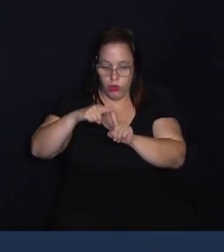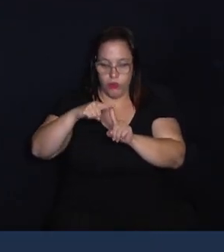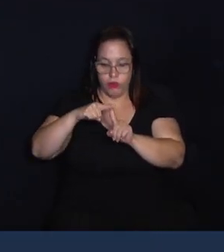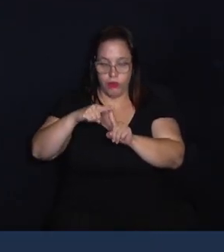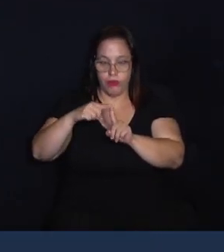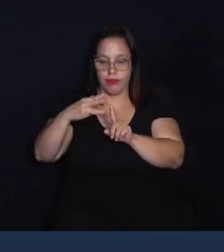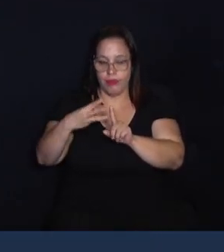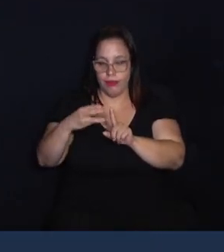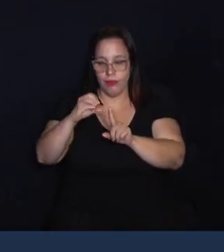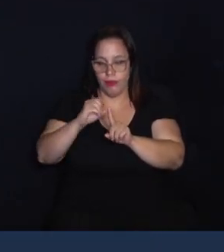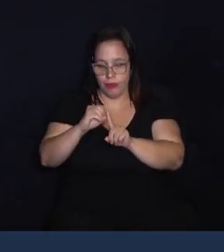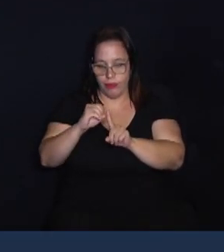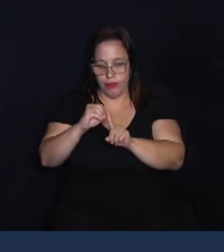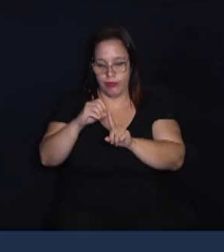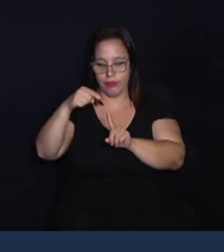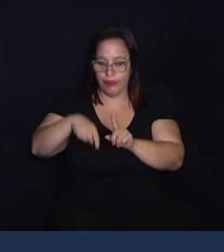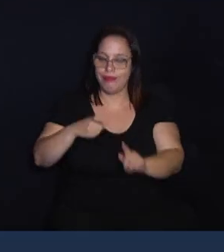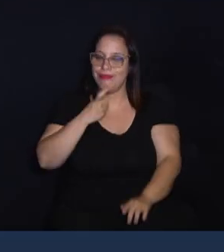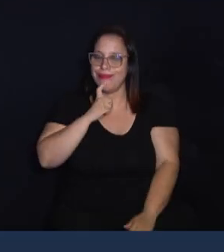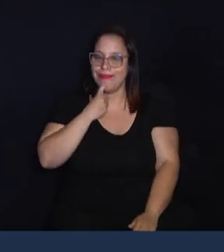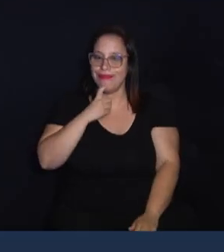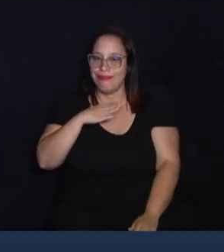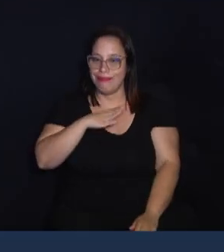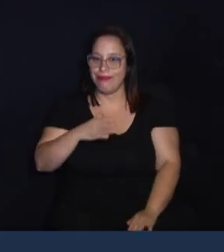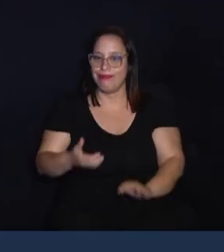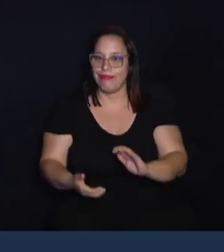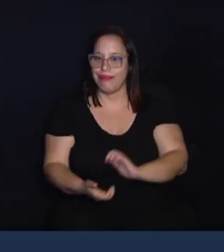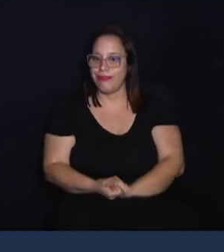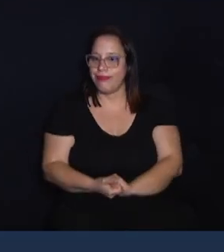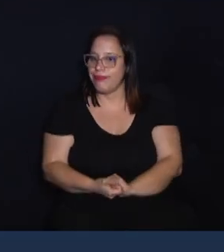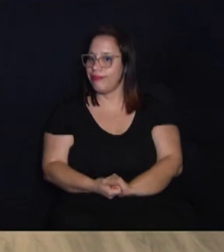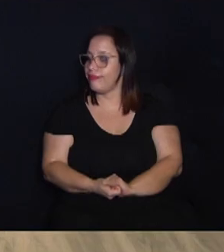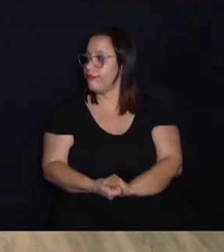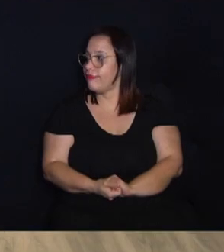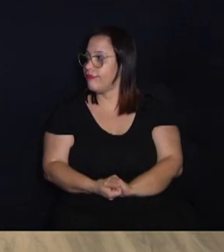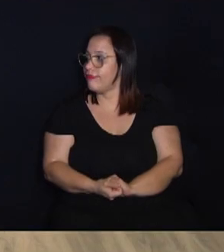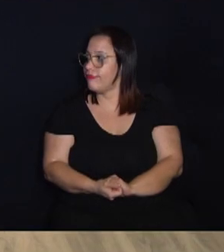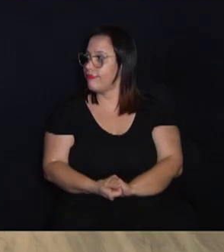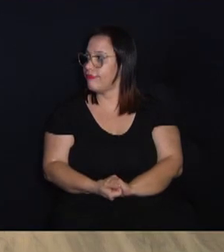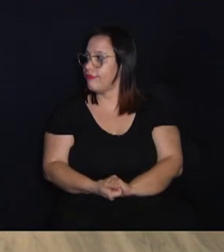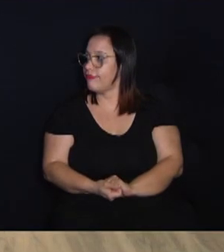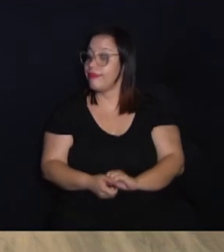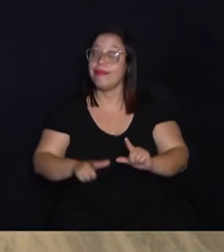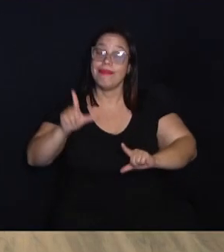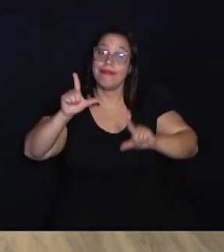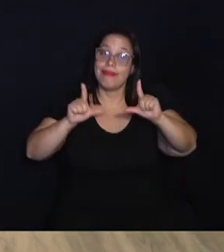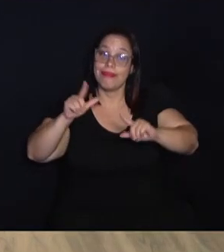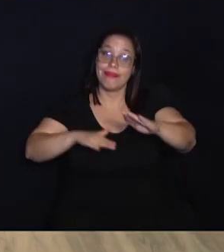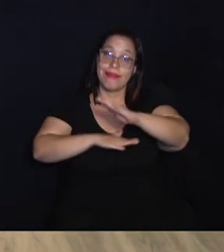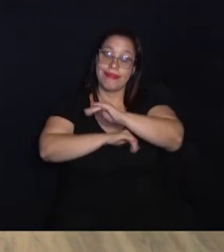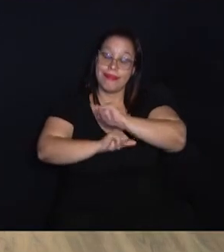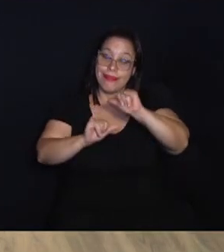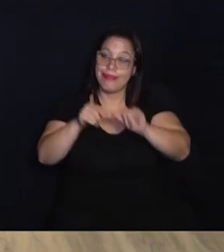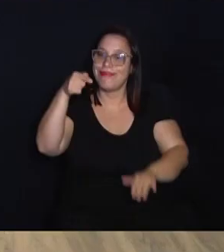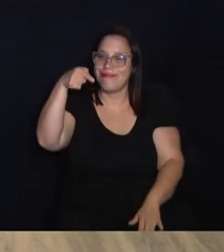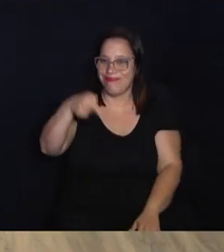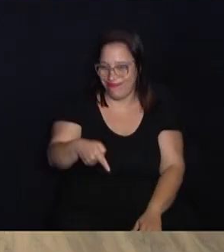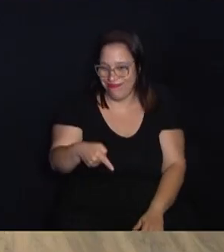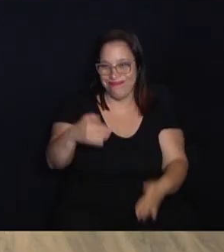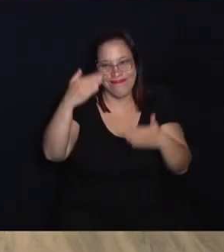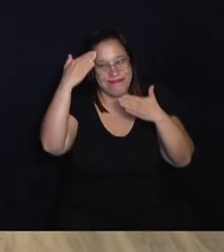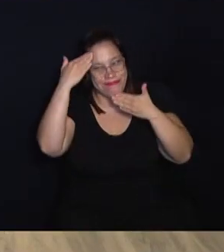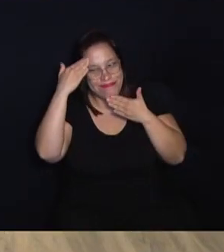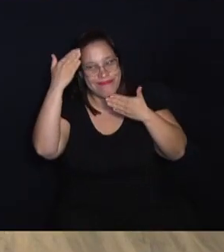aos 30 graus aqui na cidade de Campinas. O Jornal Câmara Notícia fica por